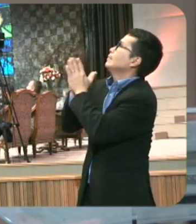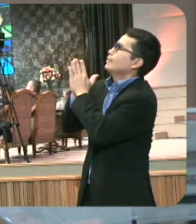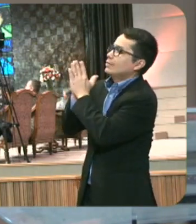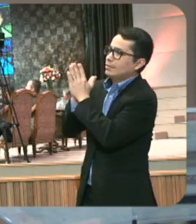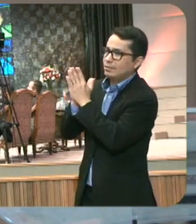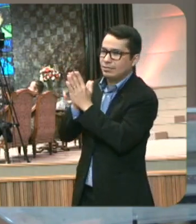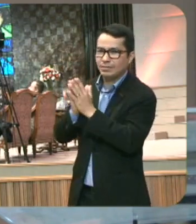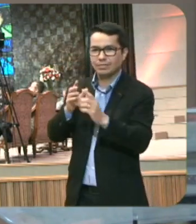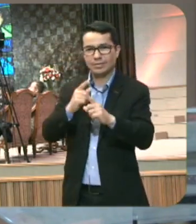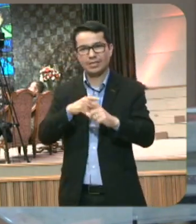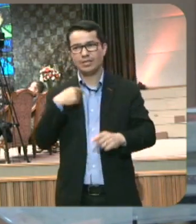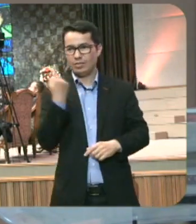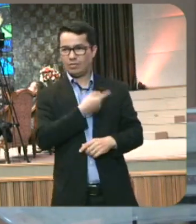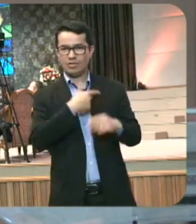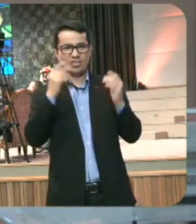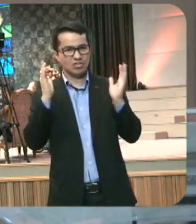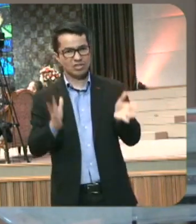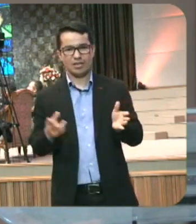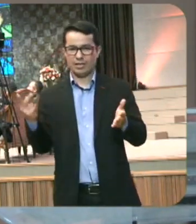cometeu.